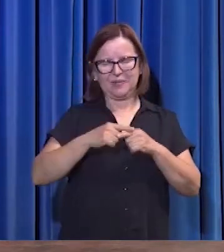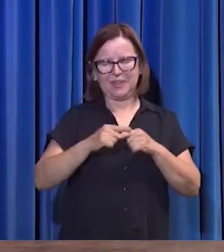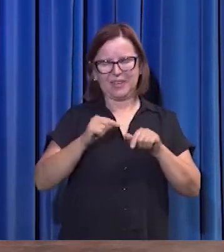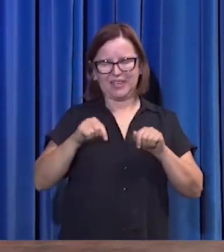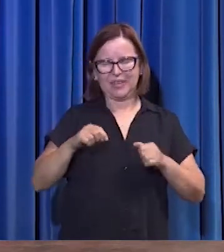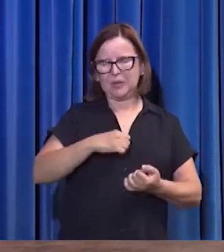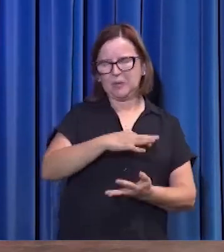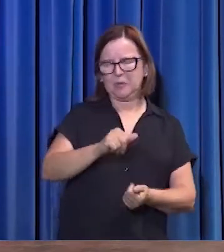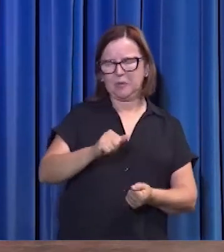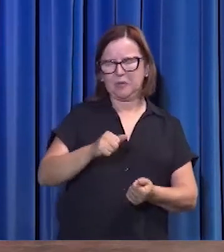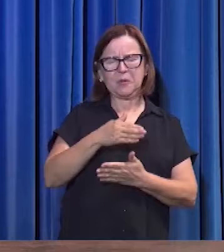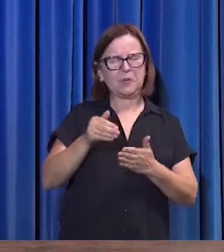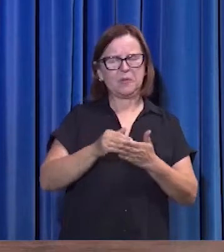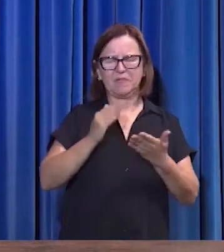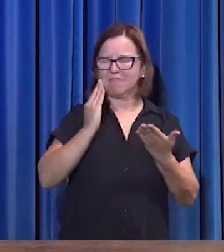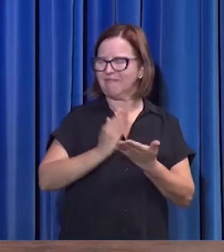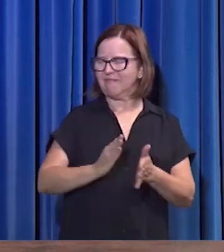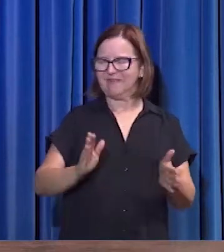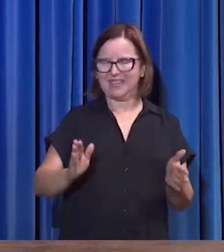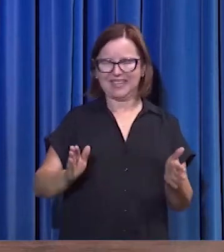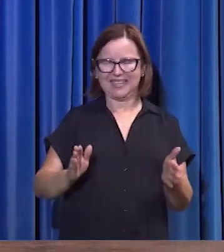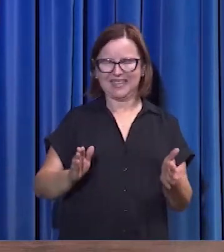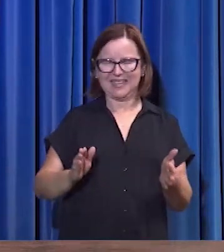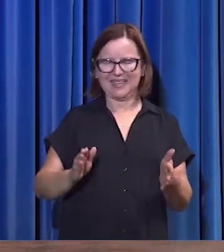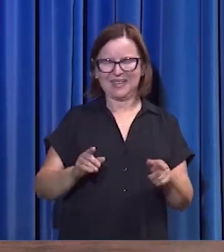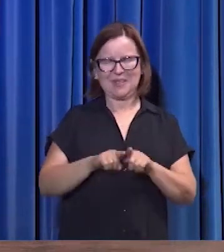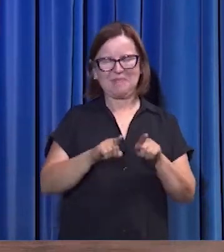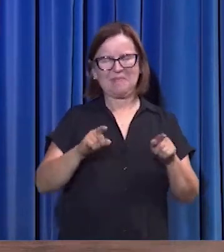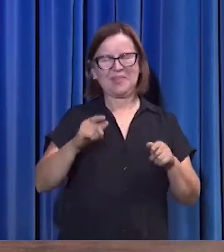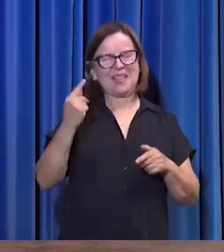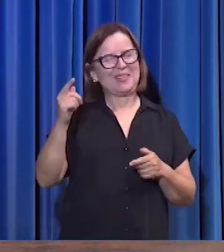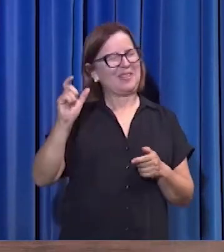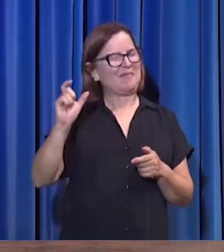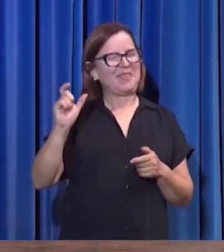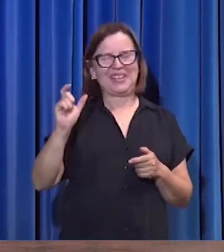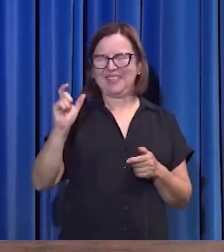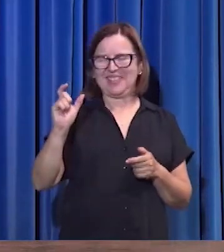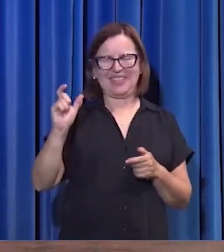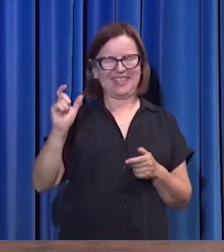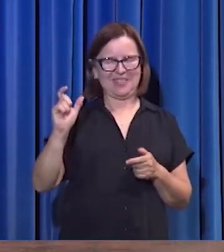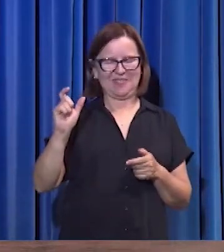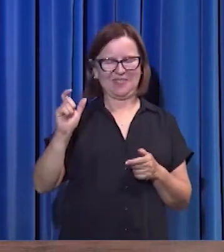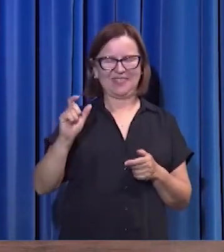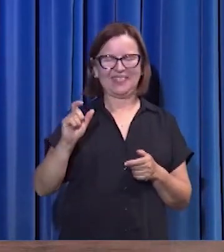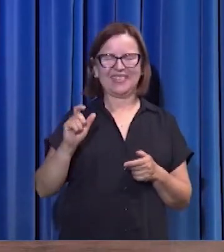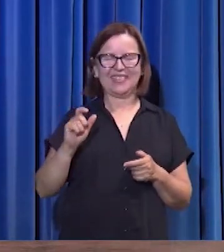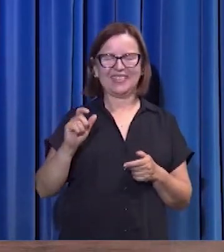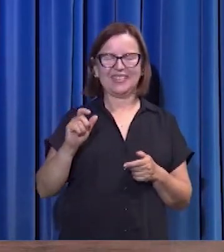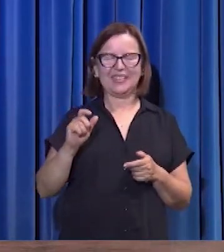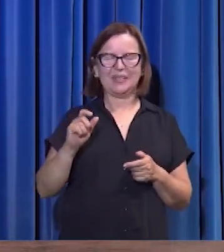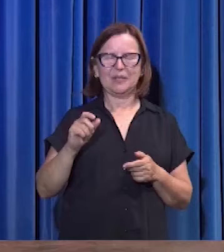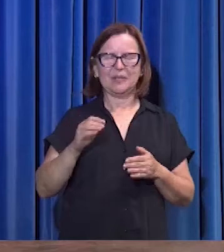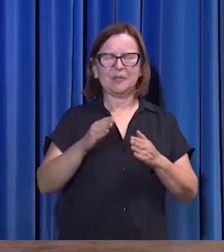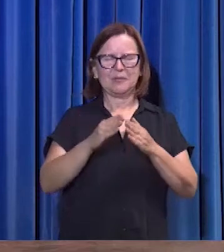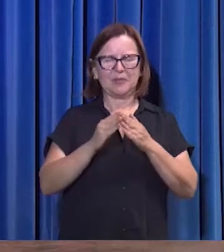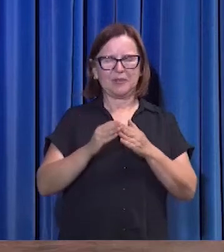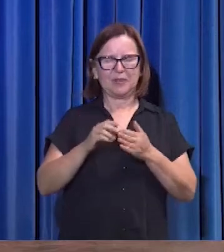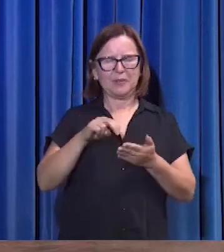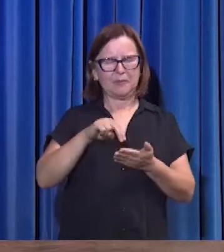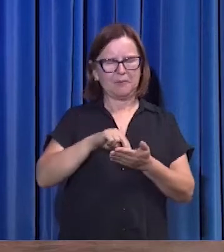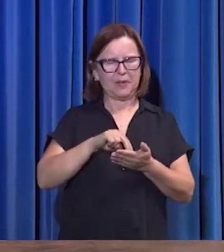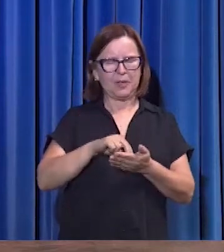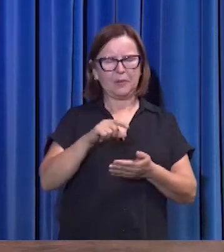mundo tudo passa, menos a tua palavra. E aqui o Senhor firma os nossos passos